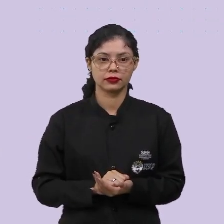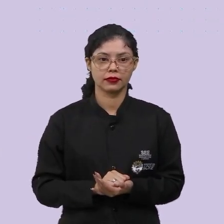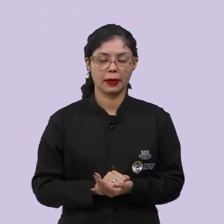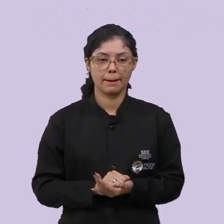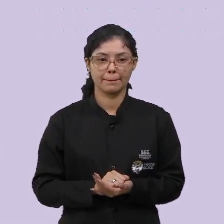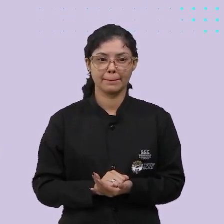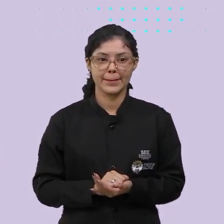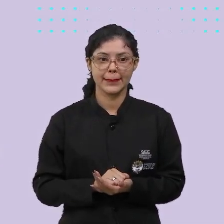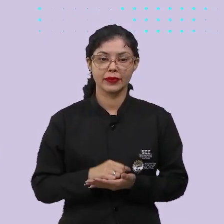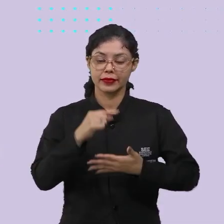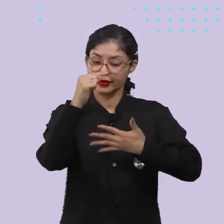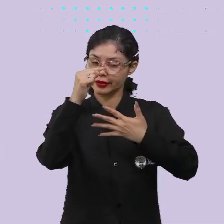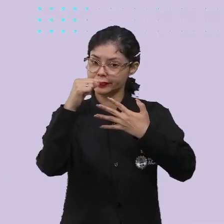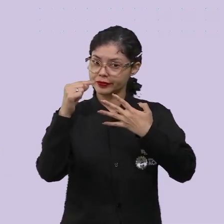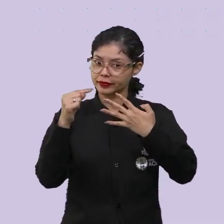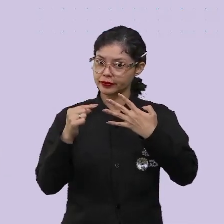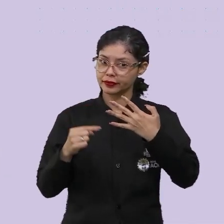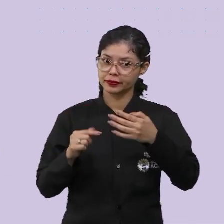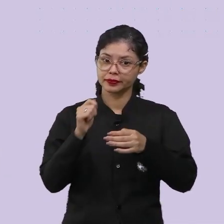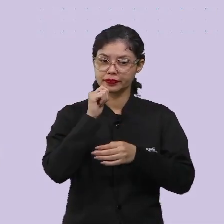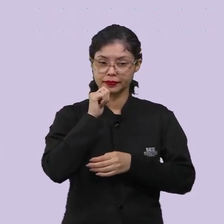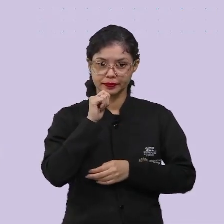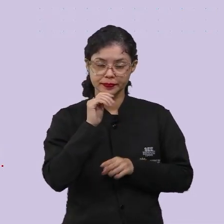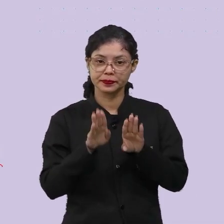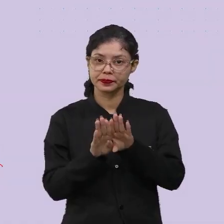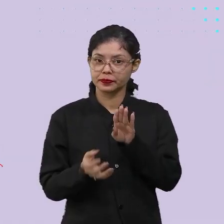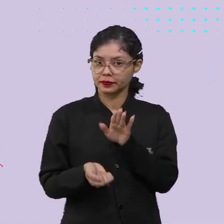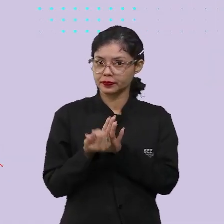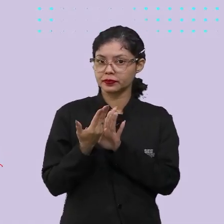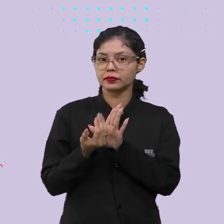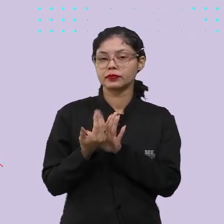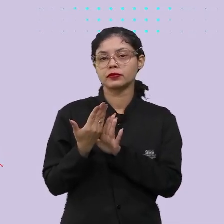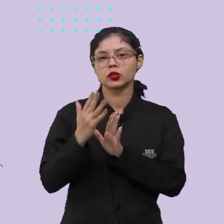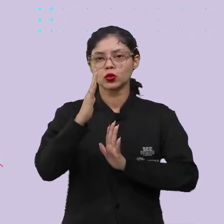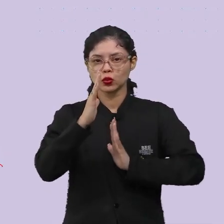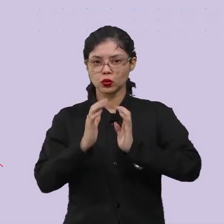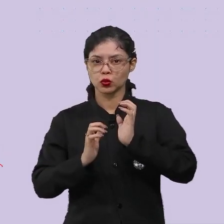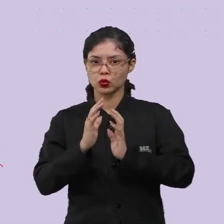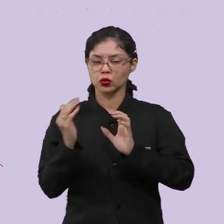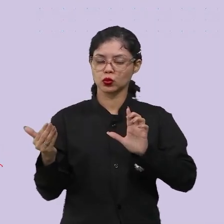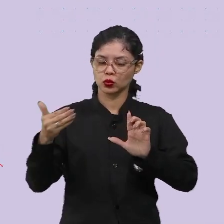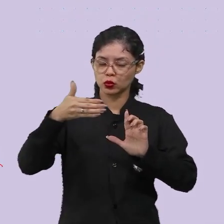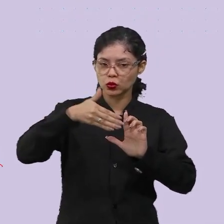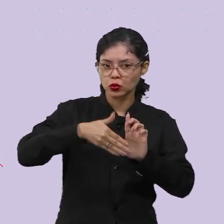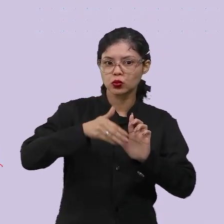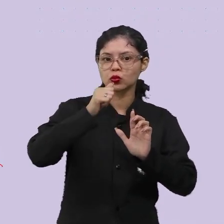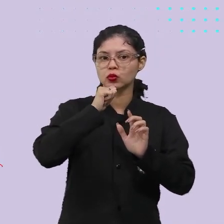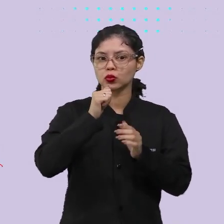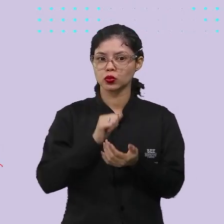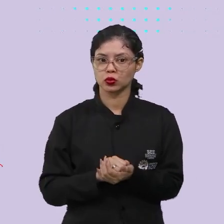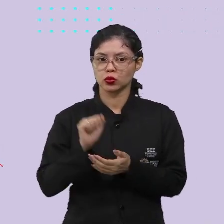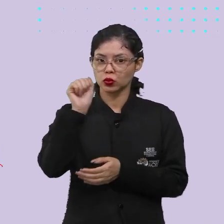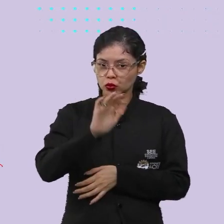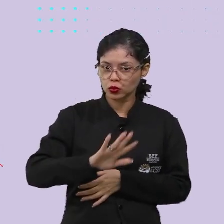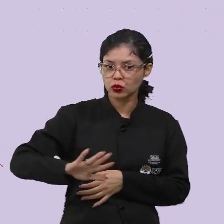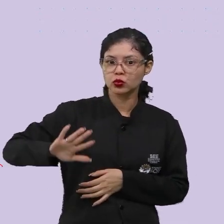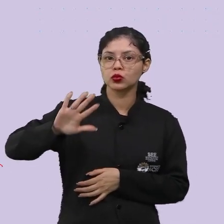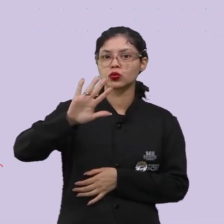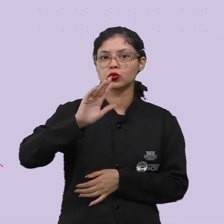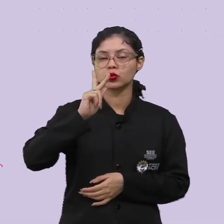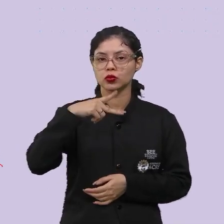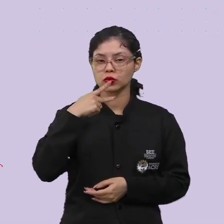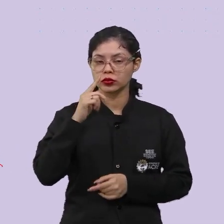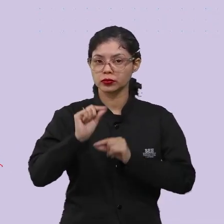aí sobre os principais recursos que geram conflitos de acesso no consumo global,